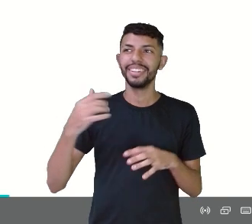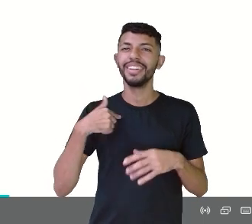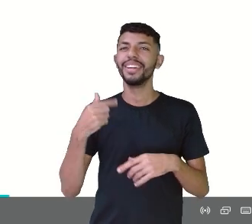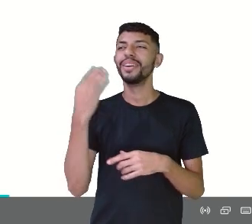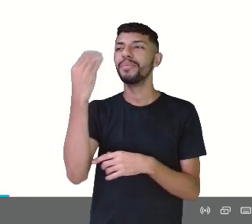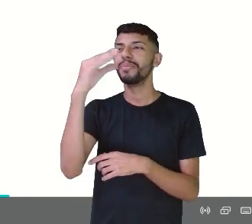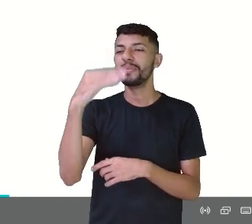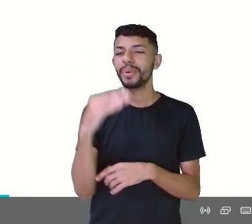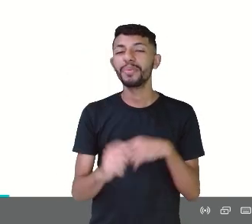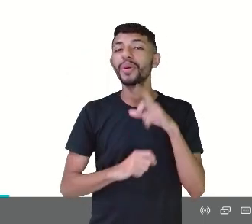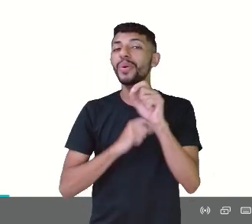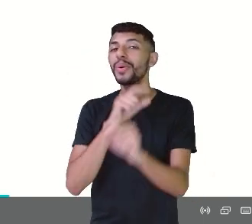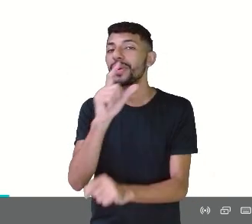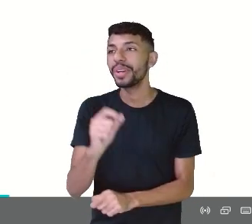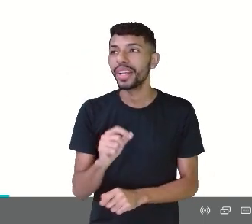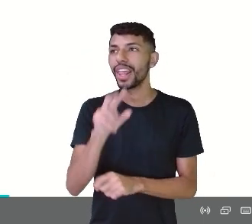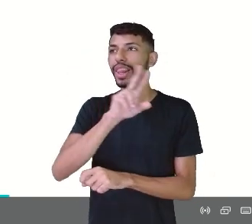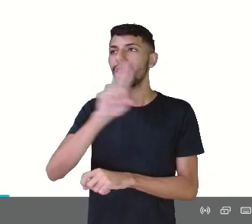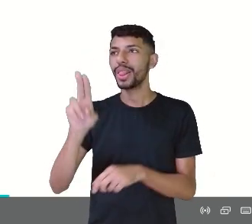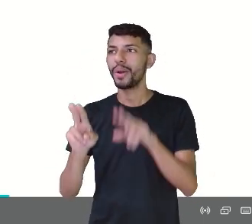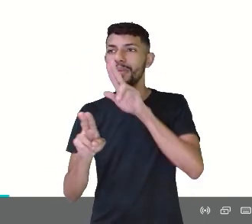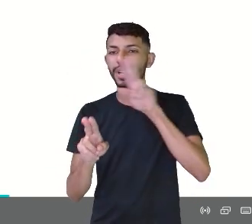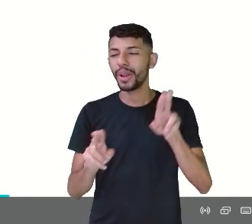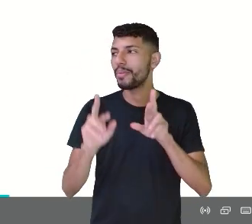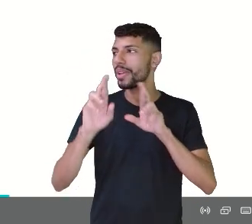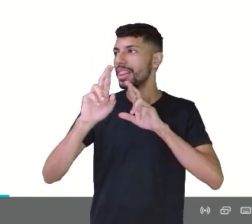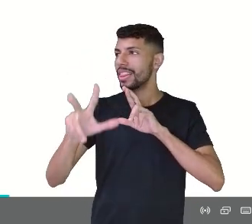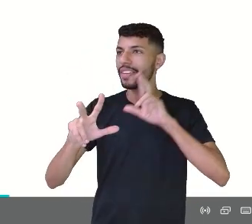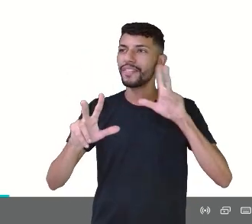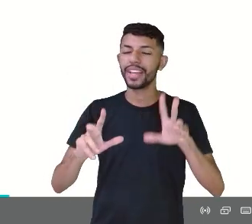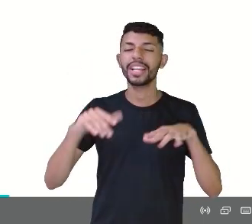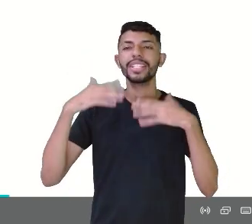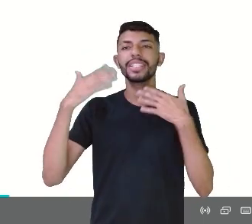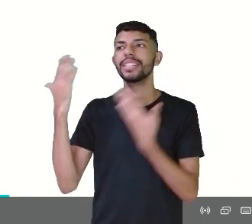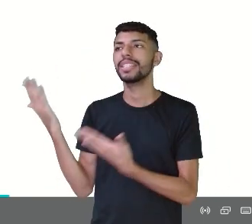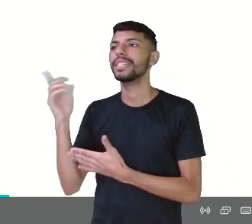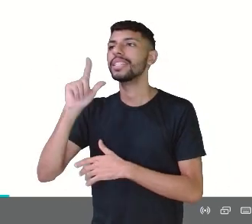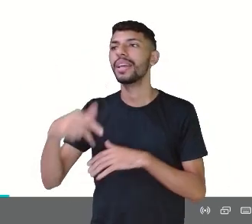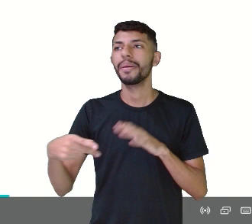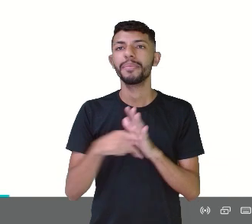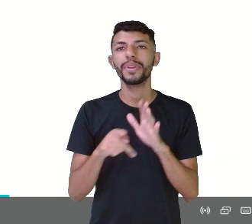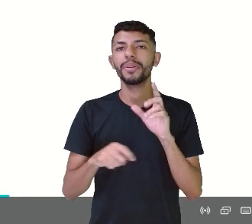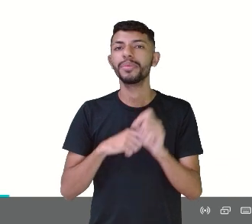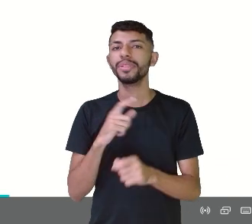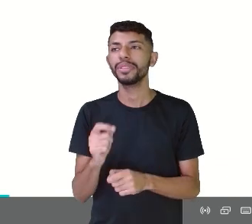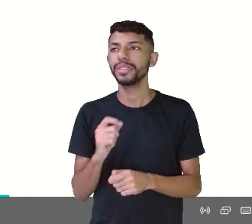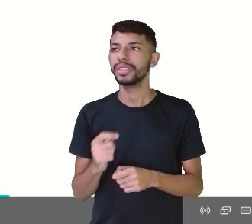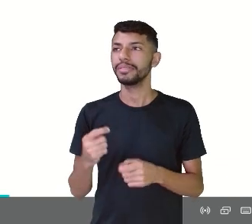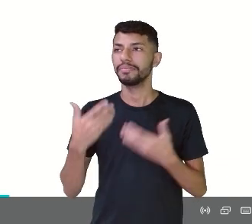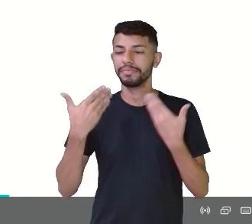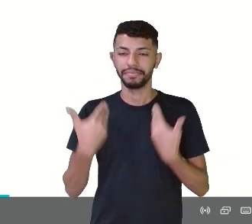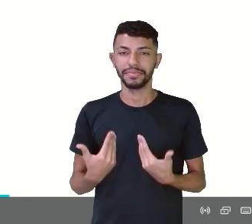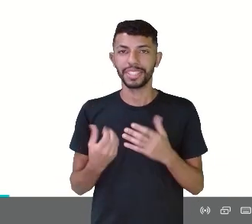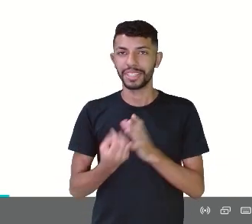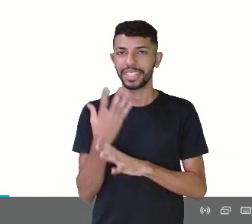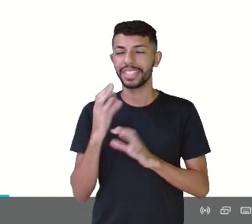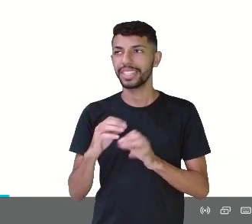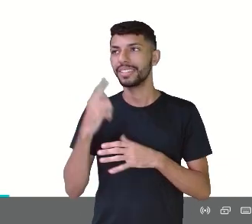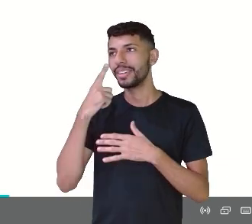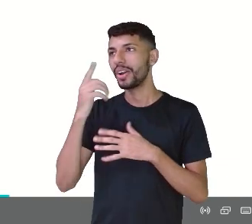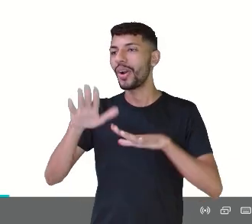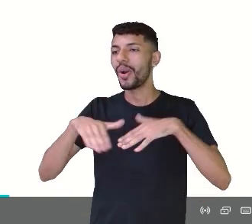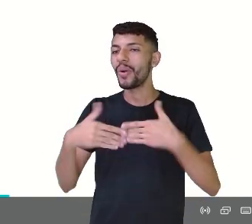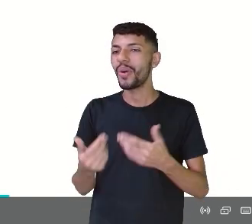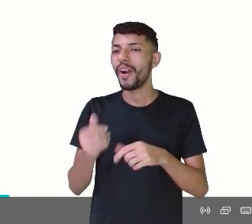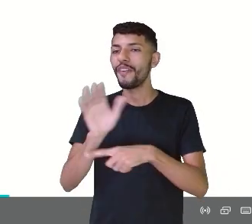coloquei nomes diferenciados, tá? Isso foi obra da professora. Eu quero saber que filme